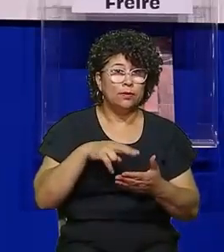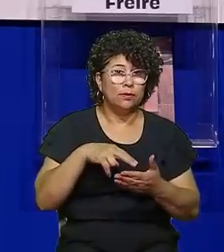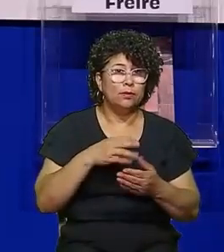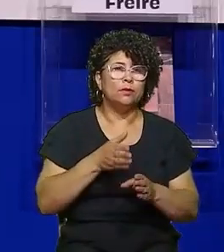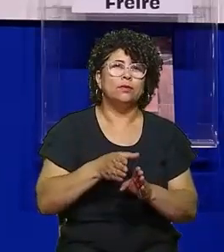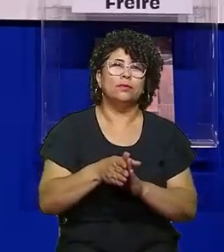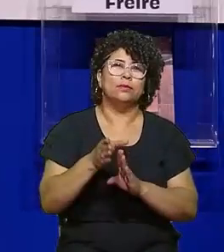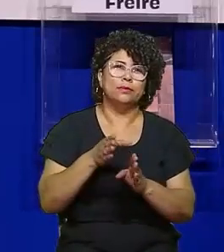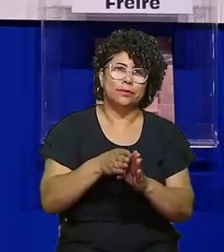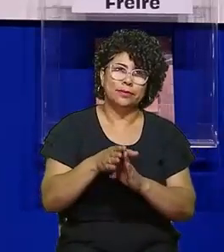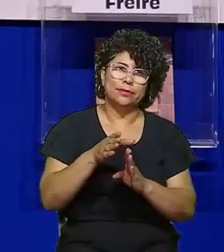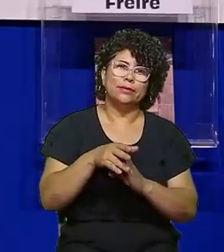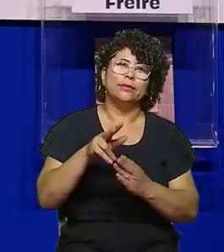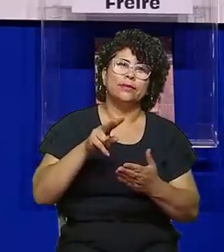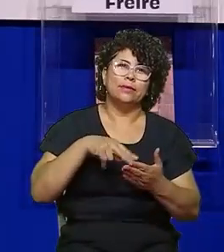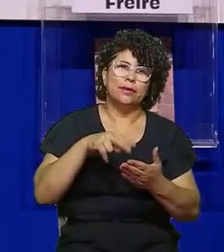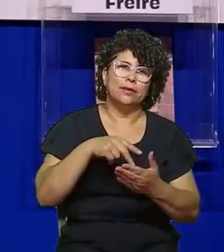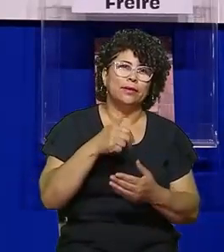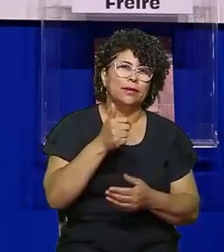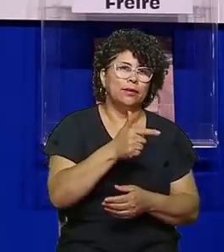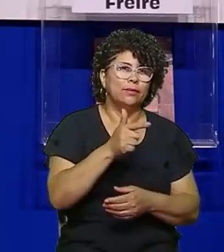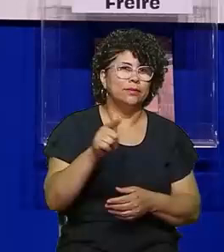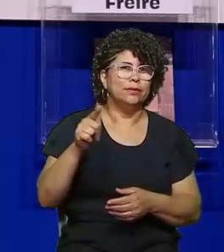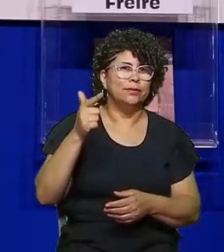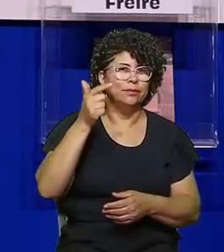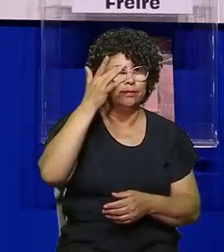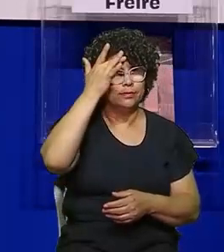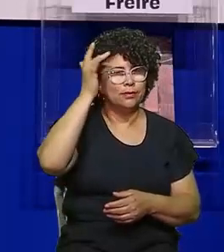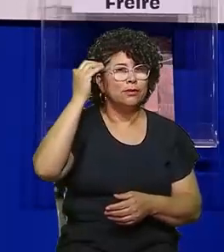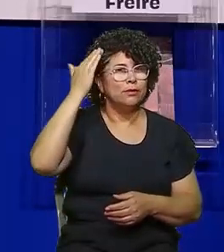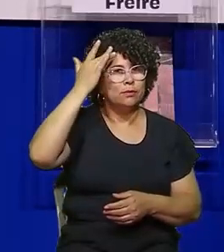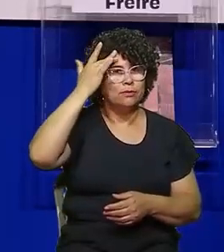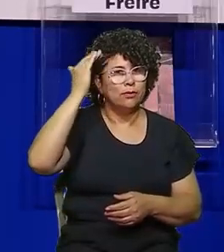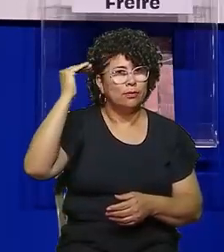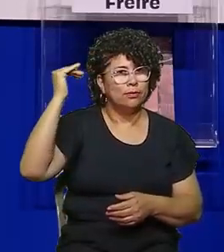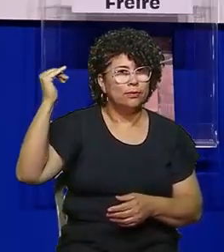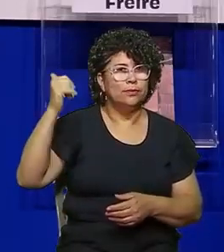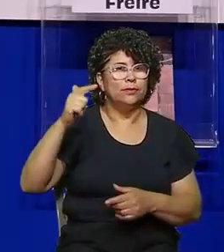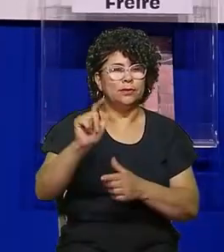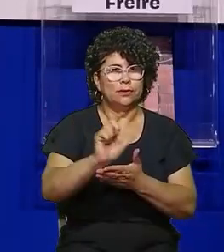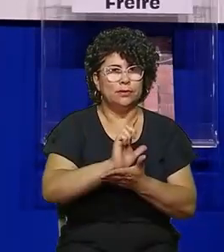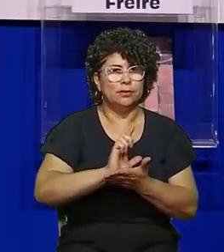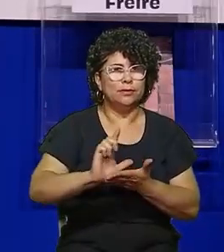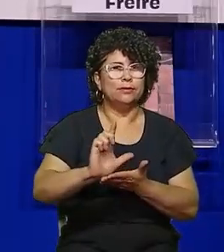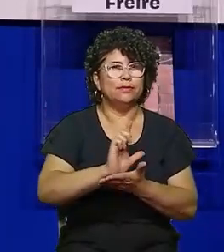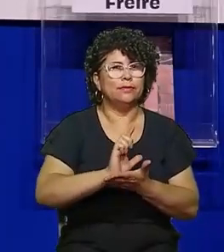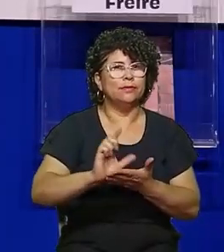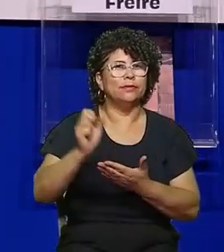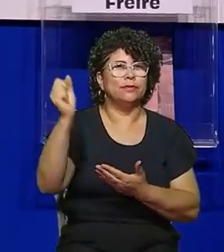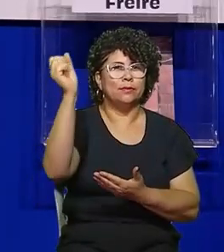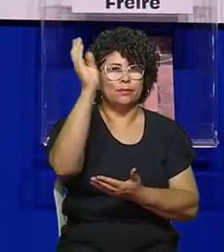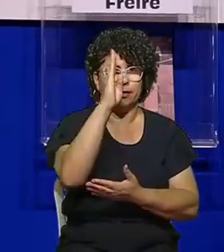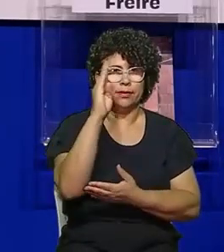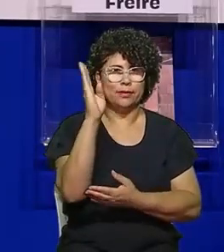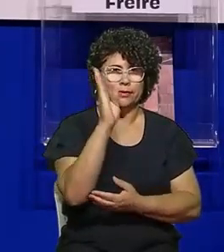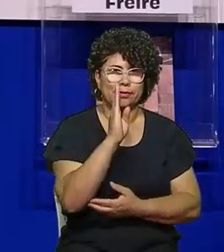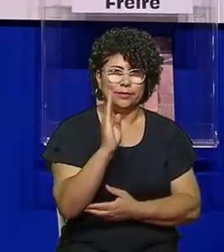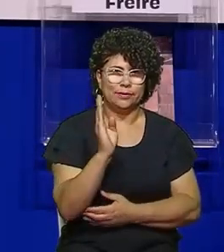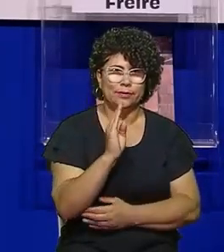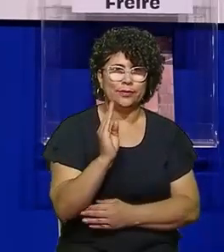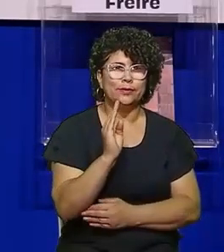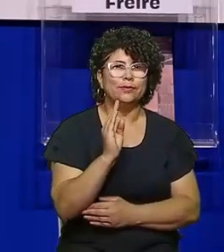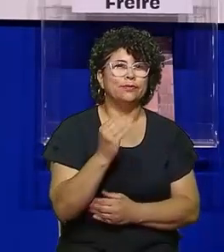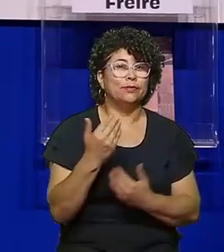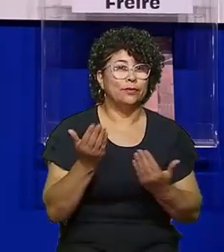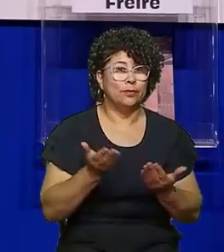da literatura brasileira. E Marcelino, eu gostaria de, neste primeiro momento, dizer o que mais